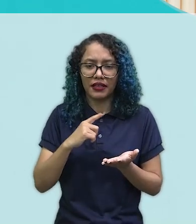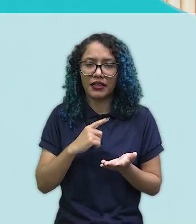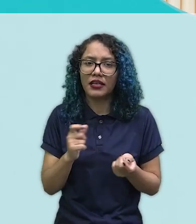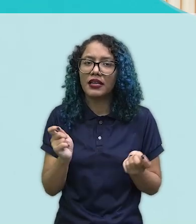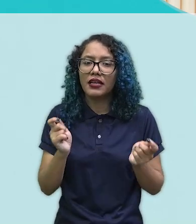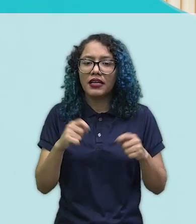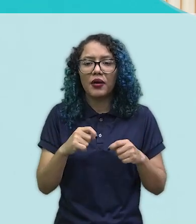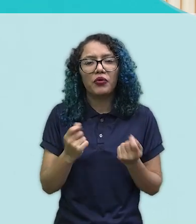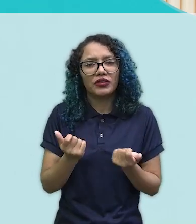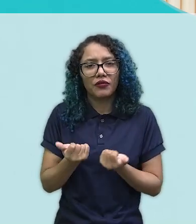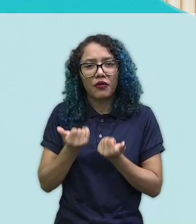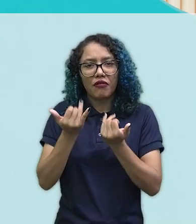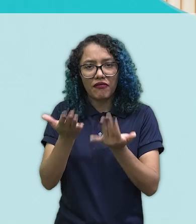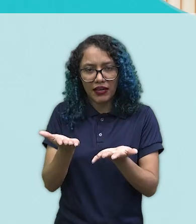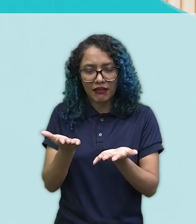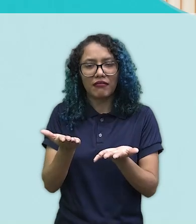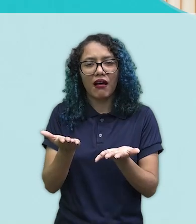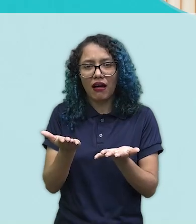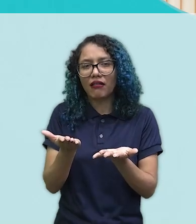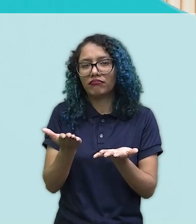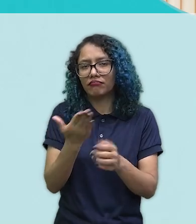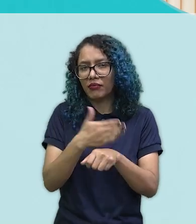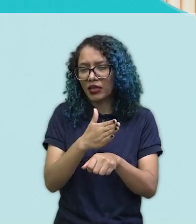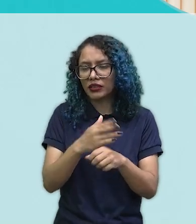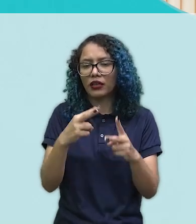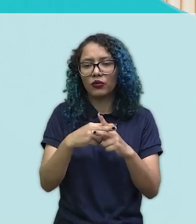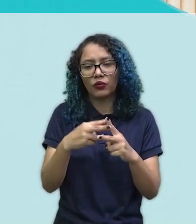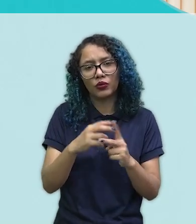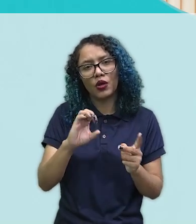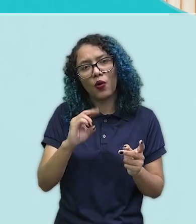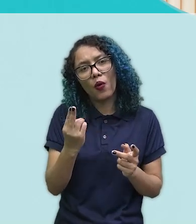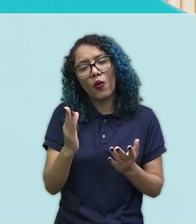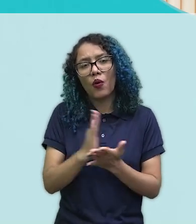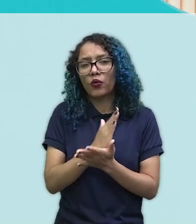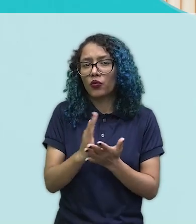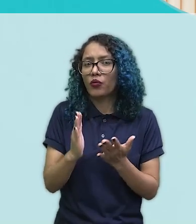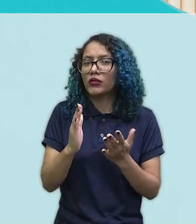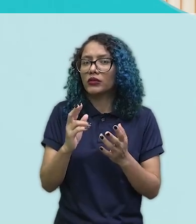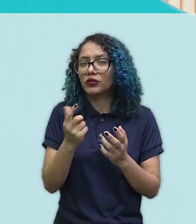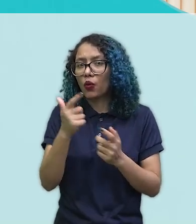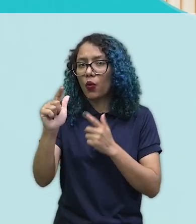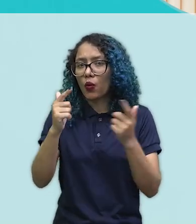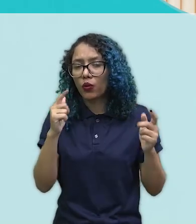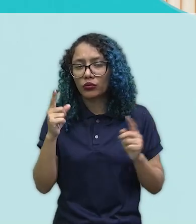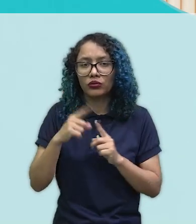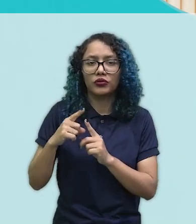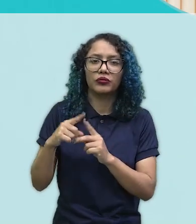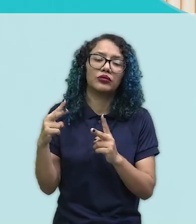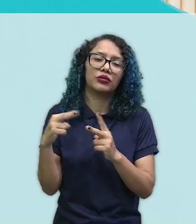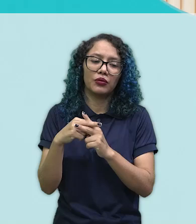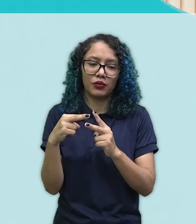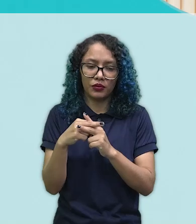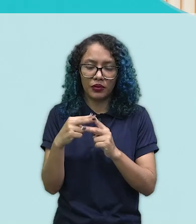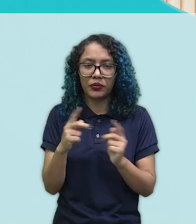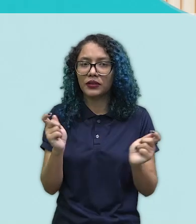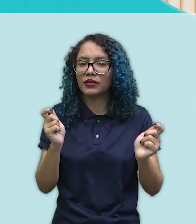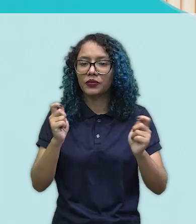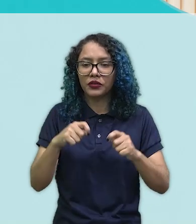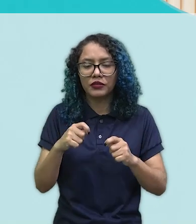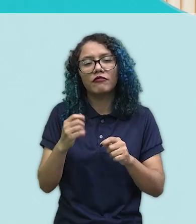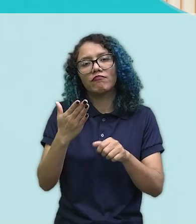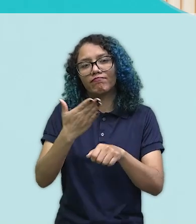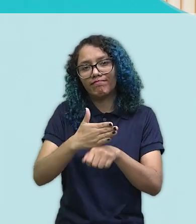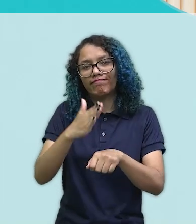esses lugares as práticas das lutas ou lutas específicas para que essas pessoas